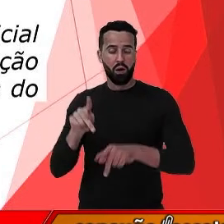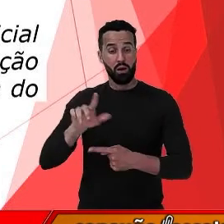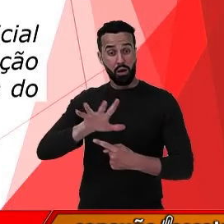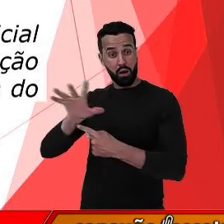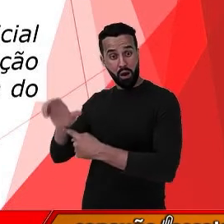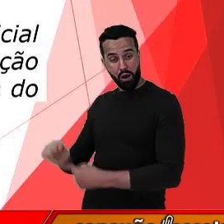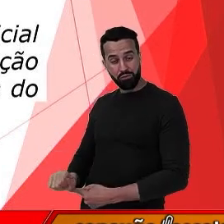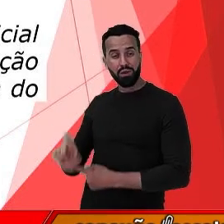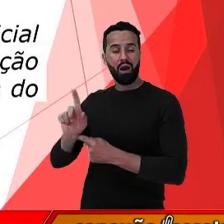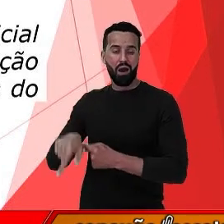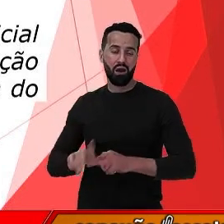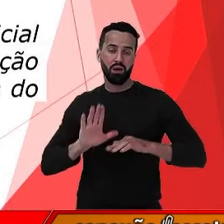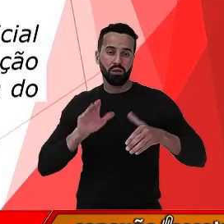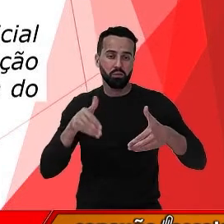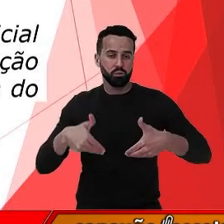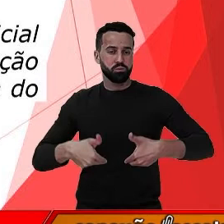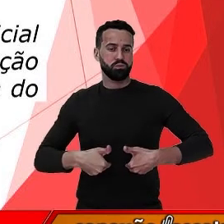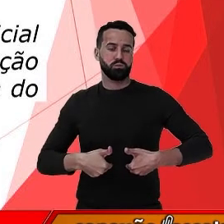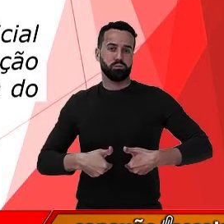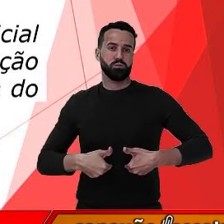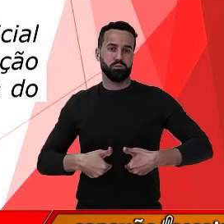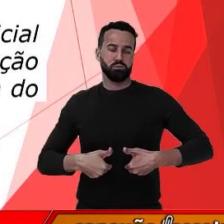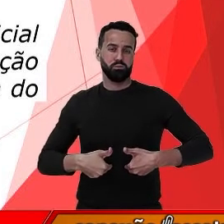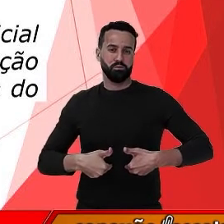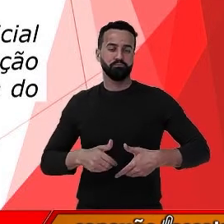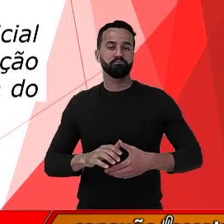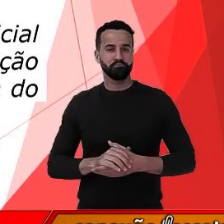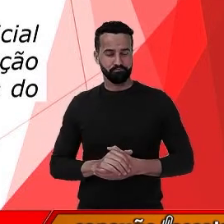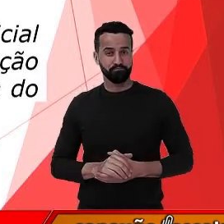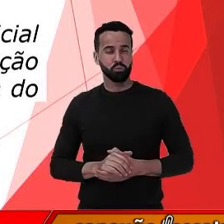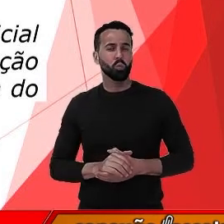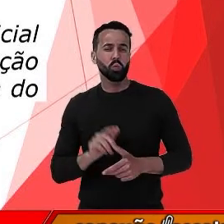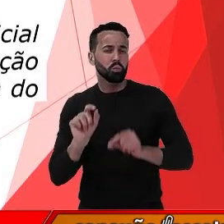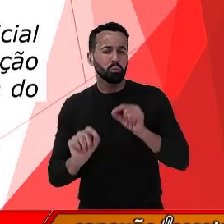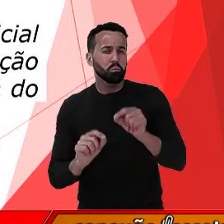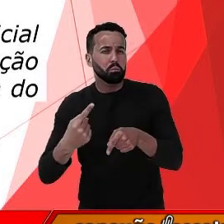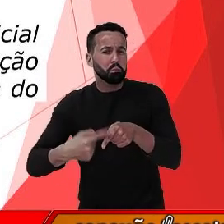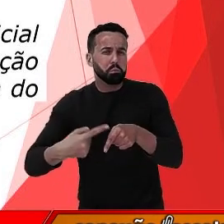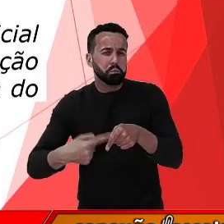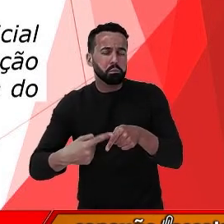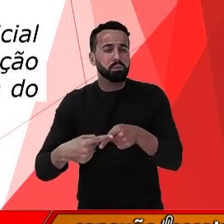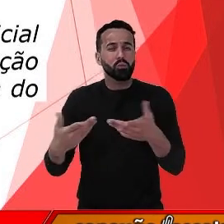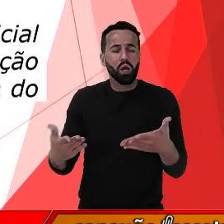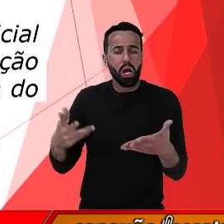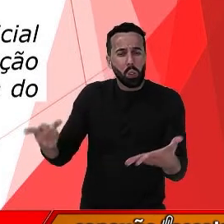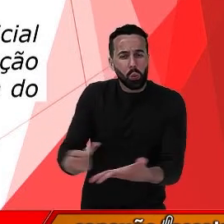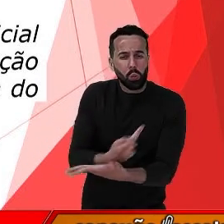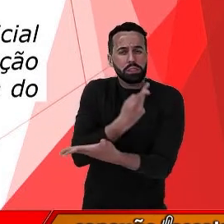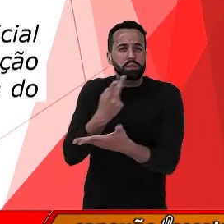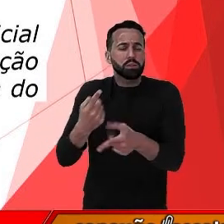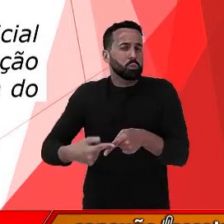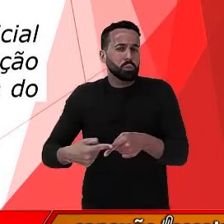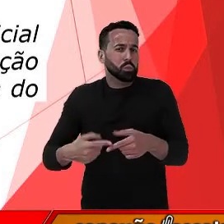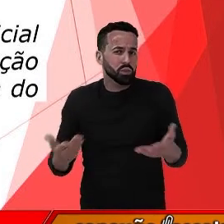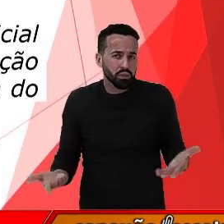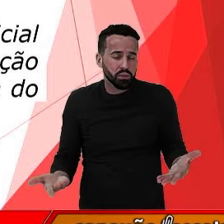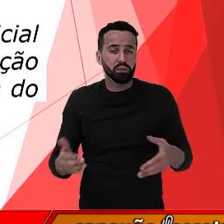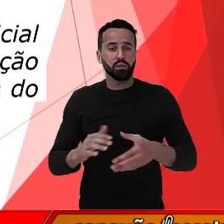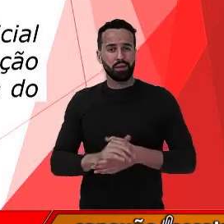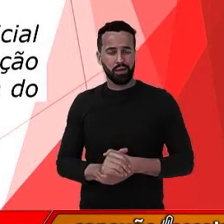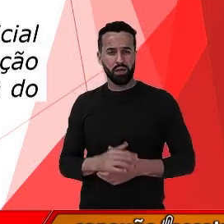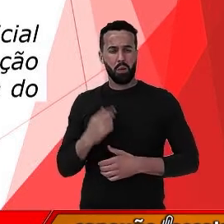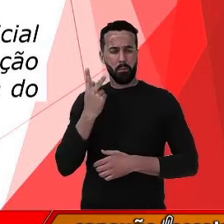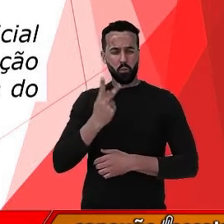de subnutrição crônica. Os principais motivos para esse episódio terrível são os